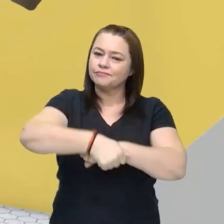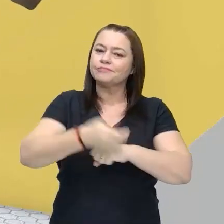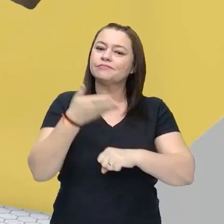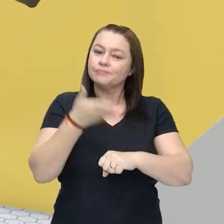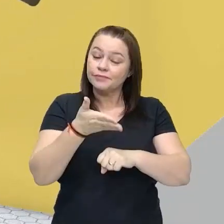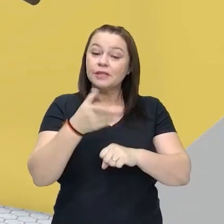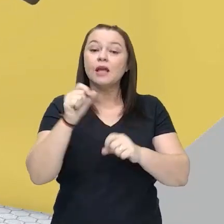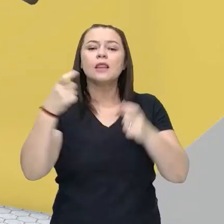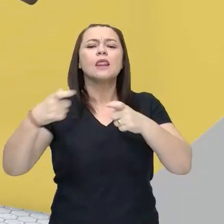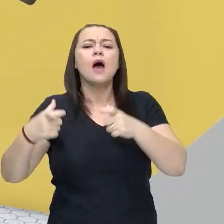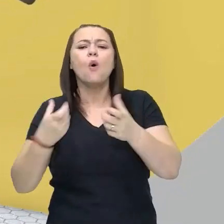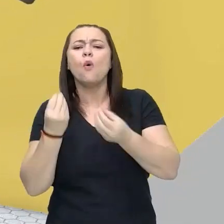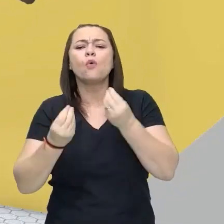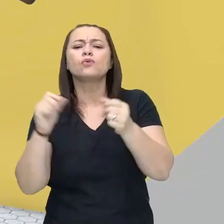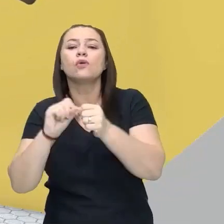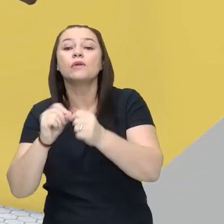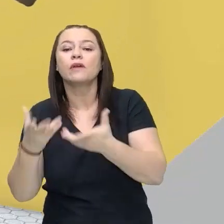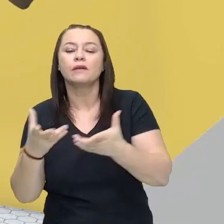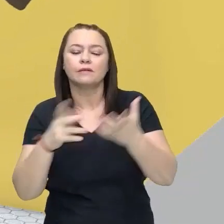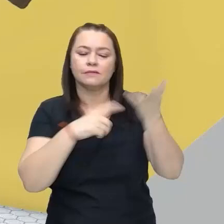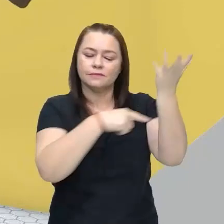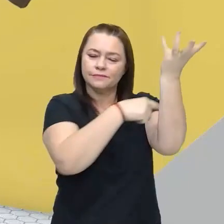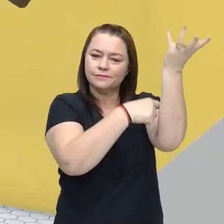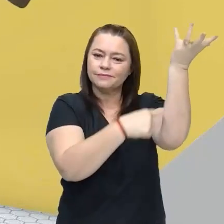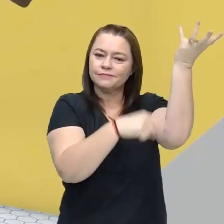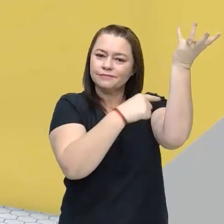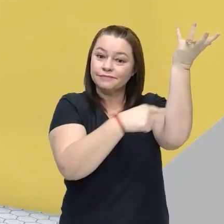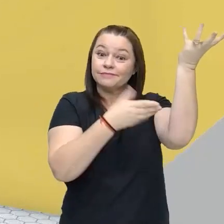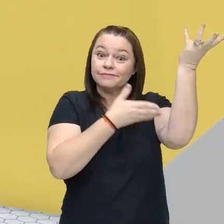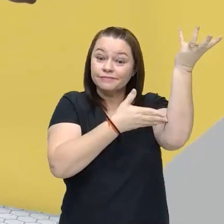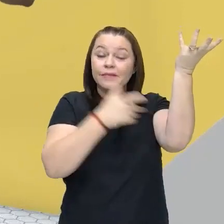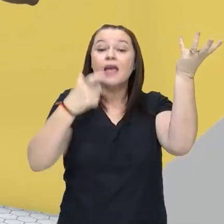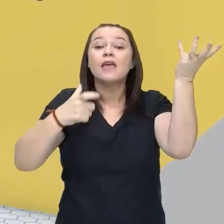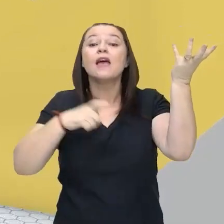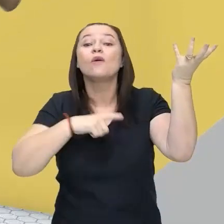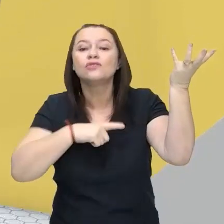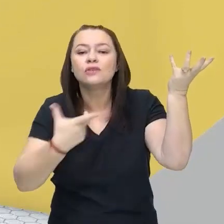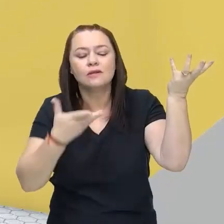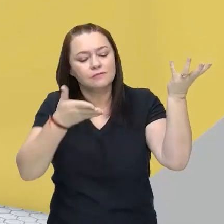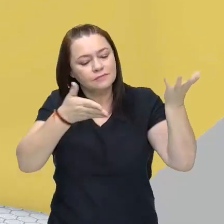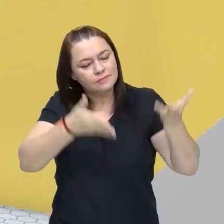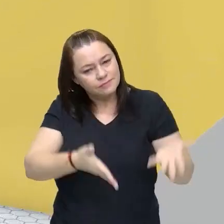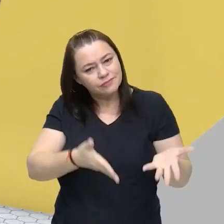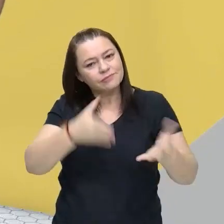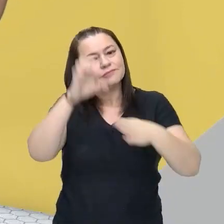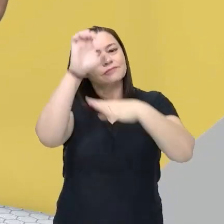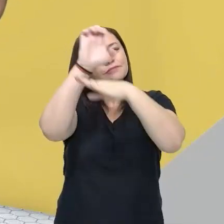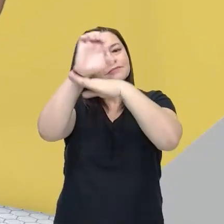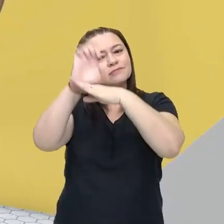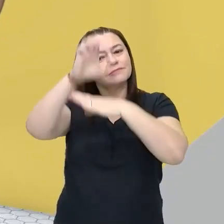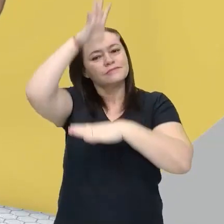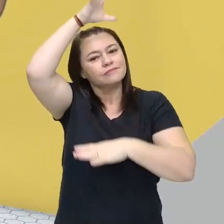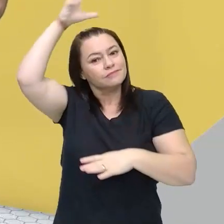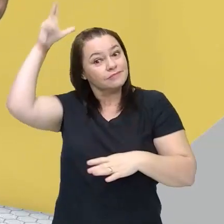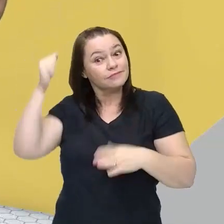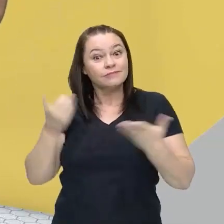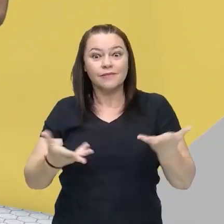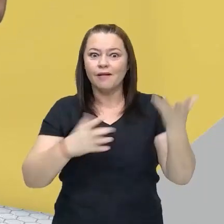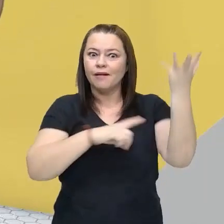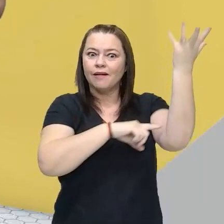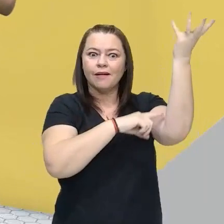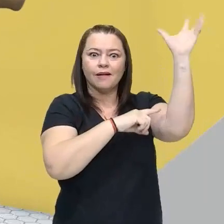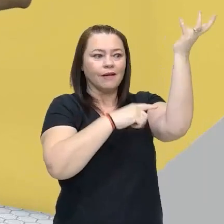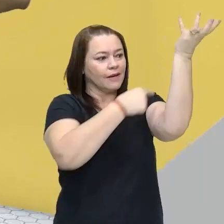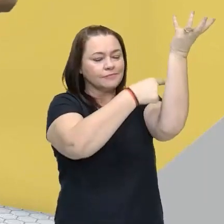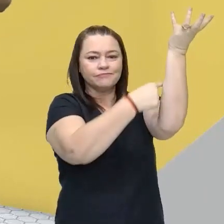pneu vem da onde? Pneu vem da borracha. E onde é que tinha o látex? Aqui. É aqui que tinha essa árvore marota que vai aparecer agora aqui, ó.